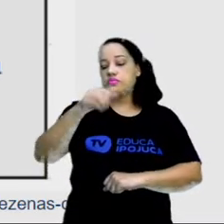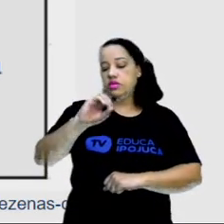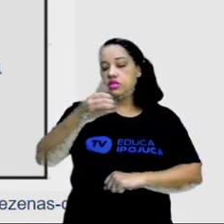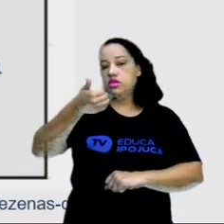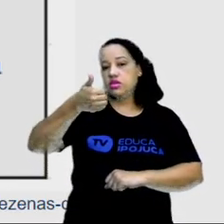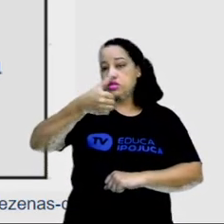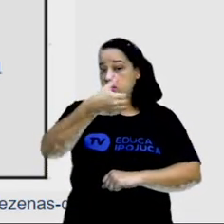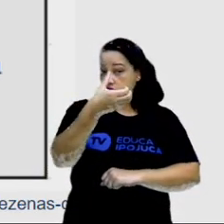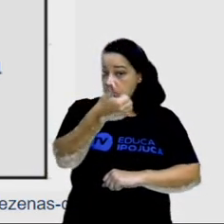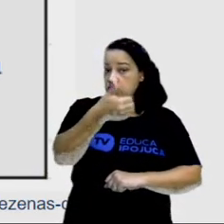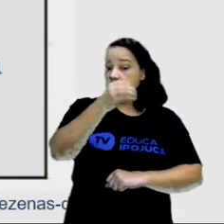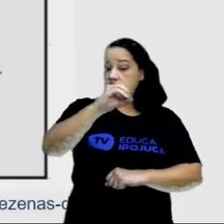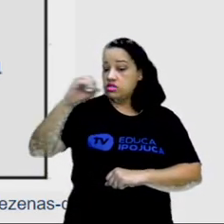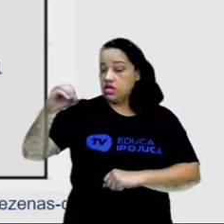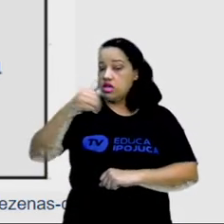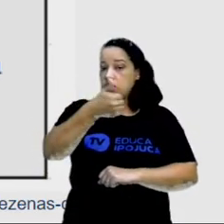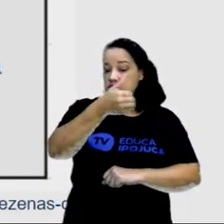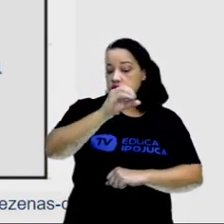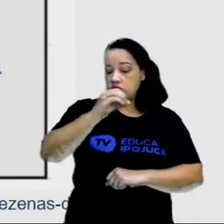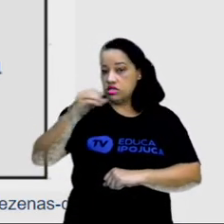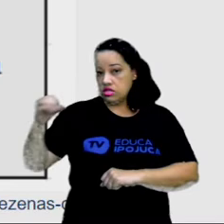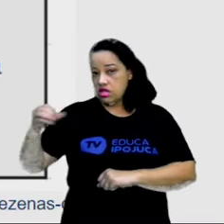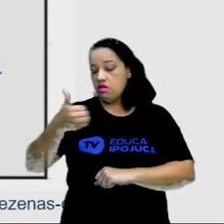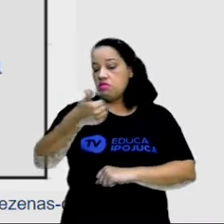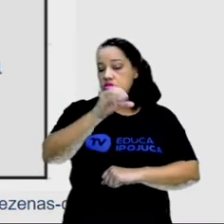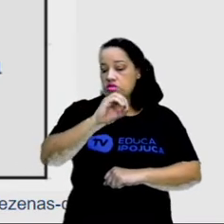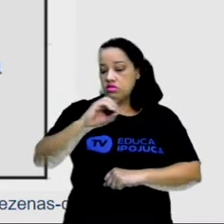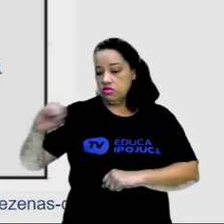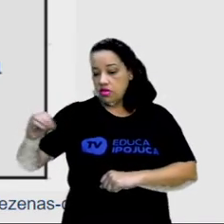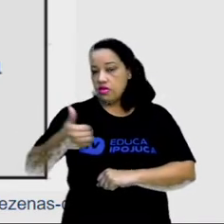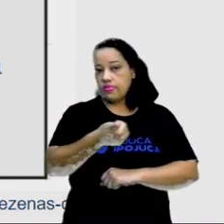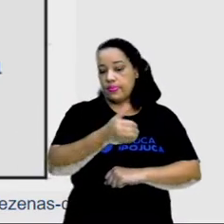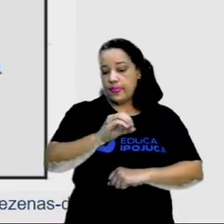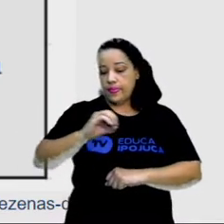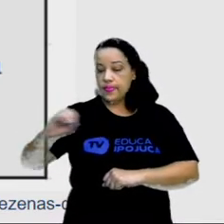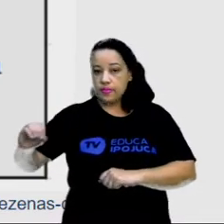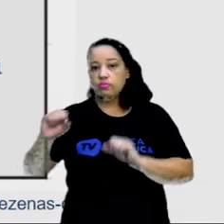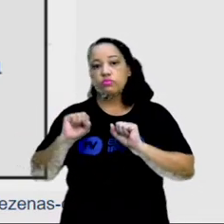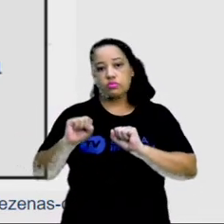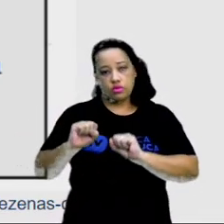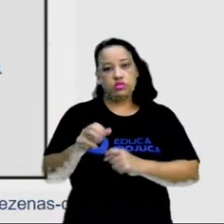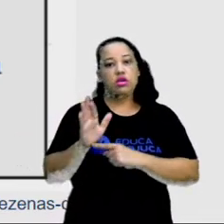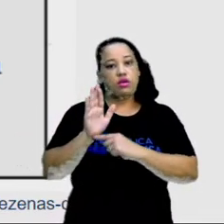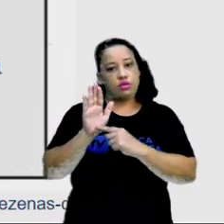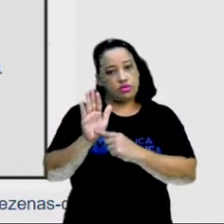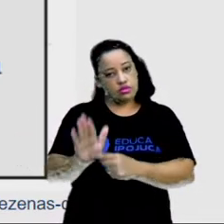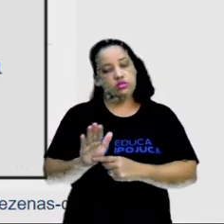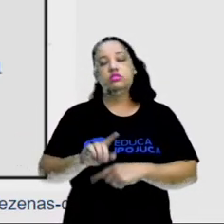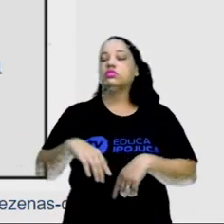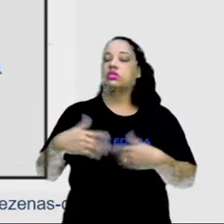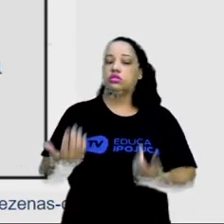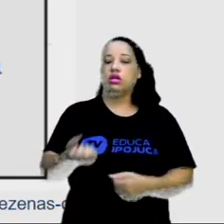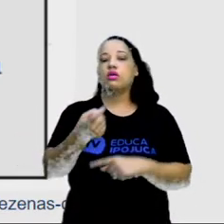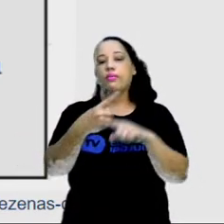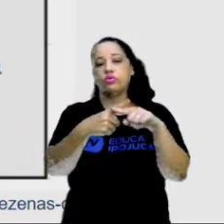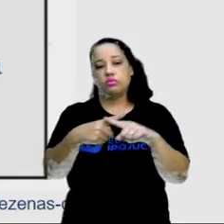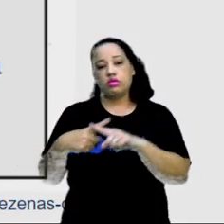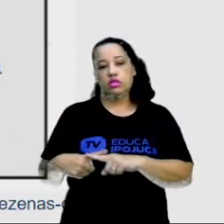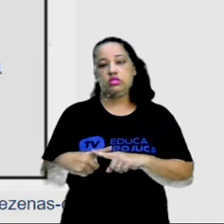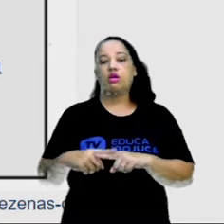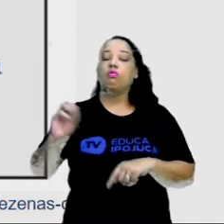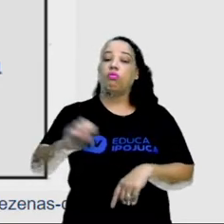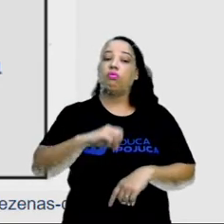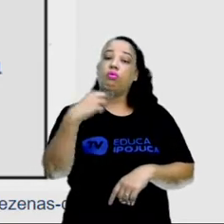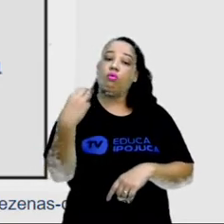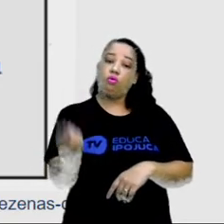mais 100 mais 100, ou seja, 104 vezes. Você pode fazer essa representação tanto na multiplicação, de uma forma mais direta,